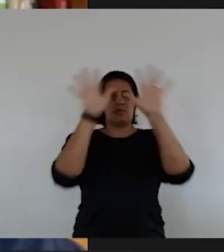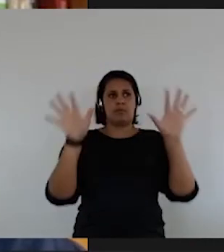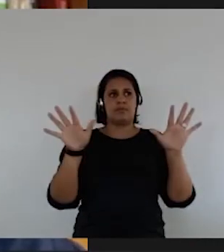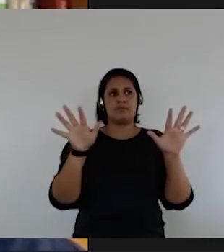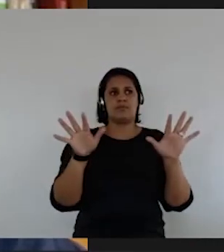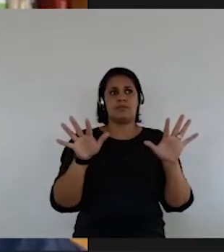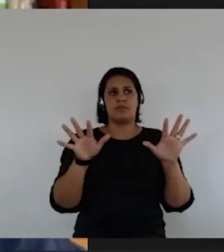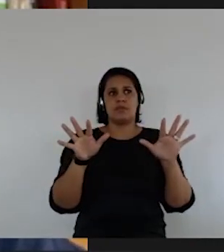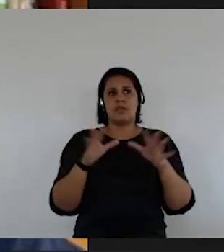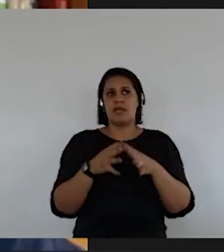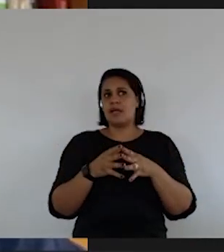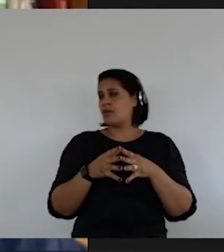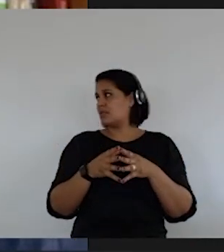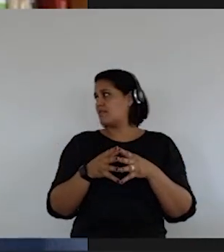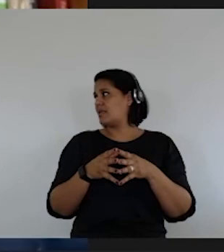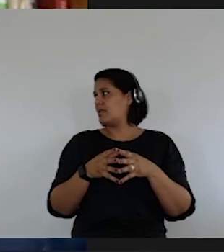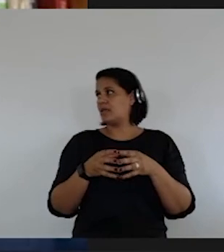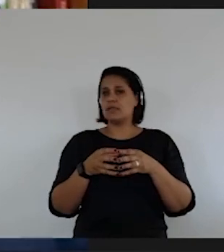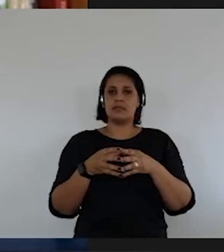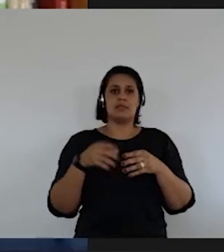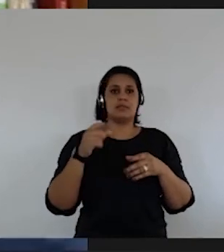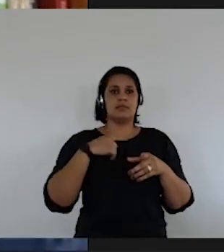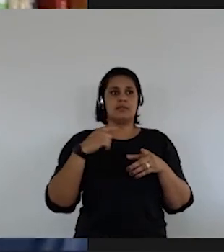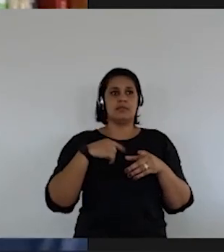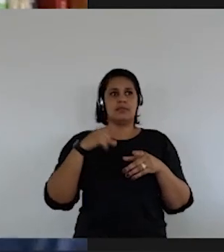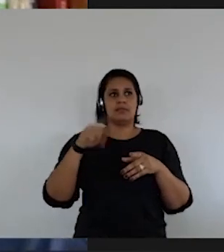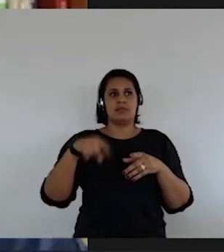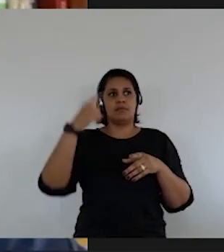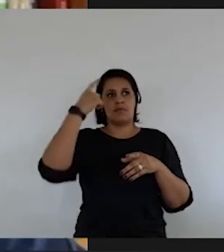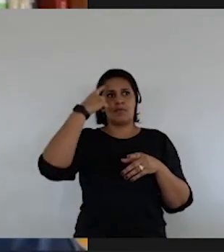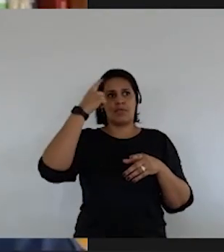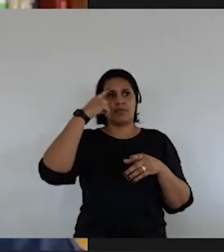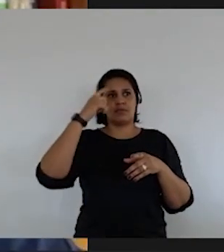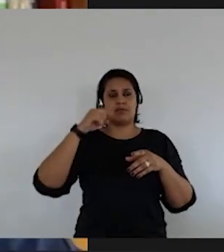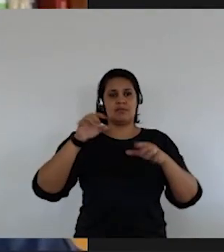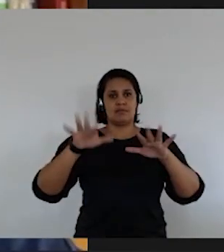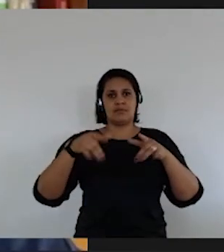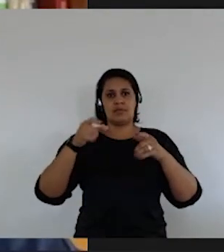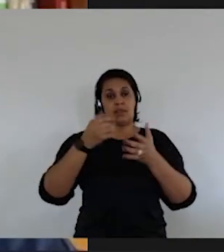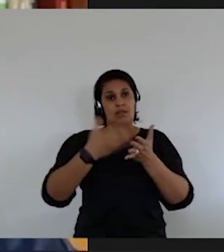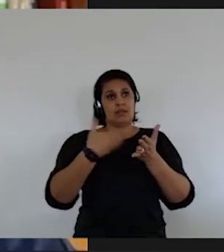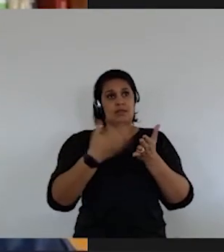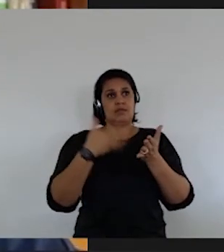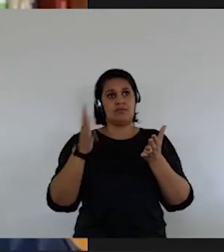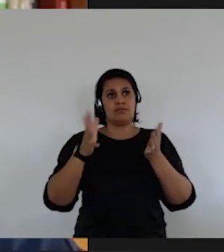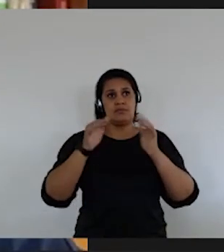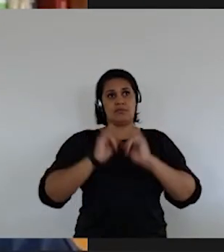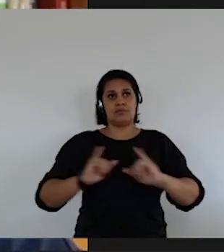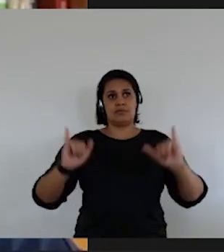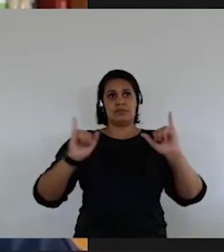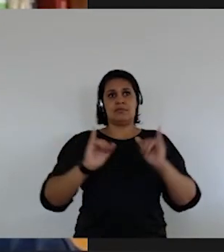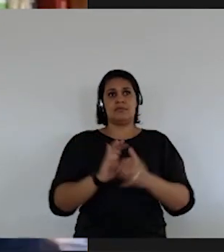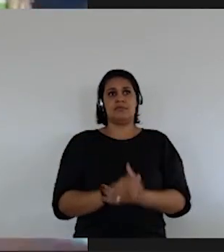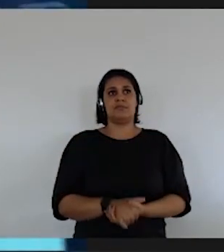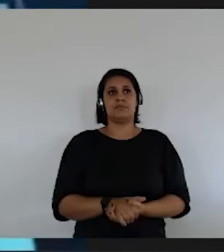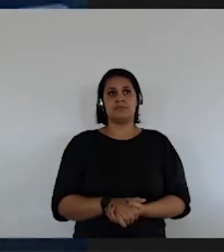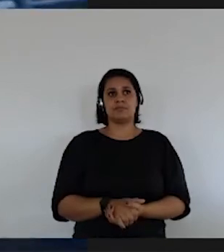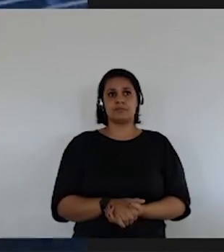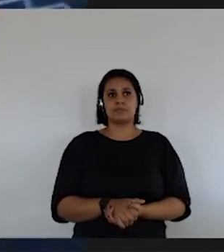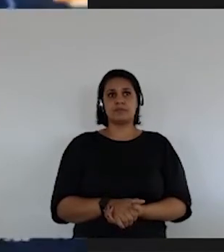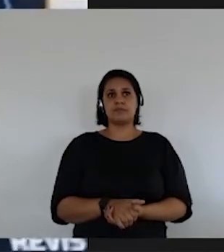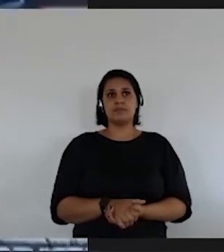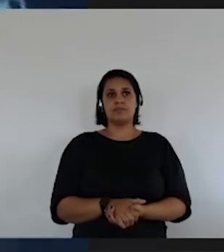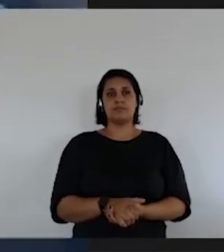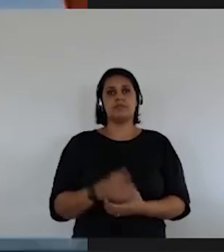inteligência artificial que eu mencionei. Aqui quero dizer aqui que acabaram de sair 2 livros que eu coordenei aqui sobre direito,